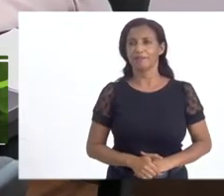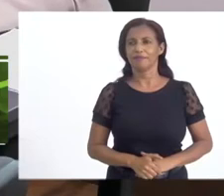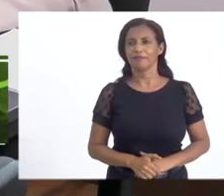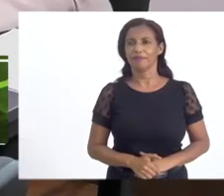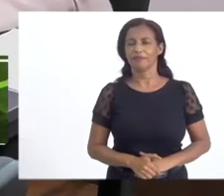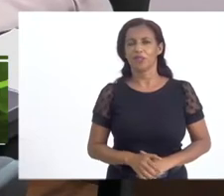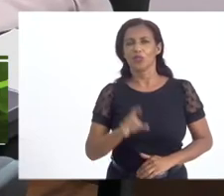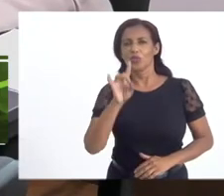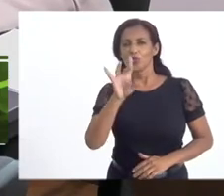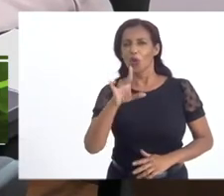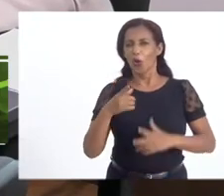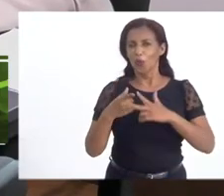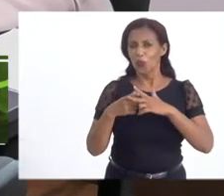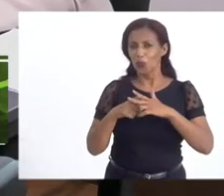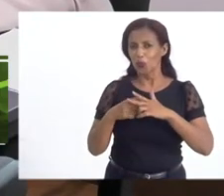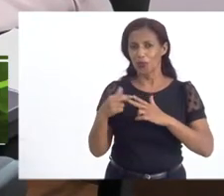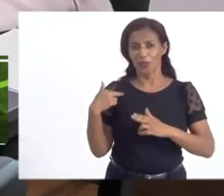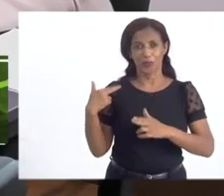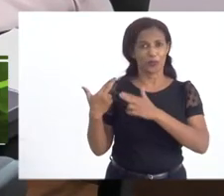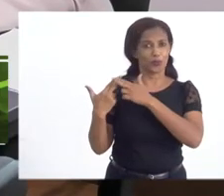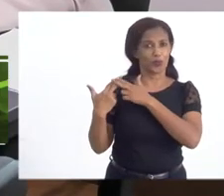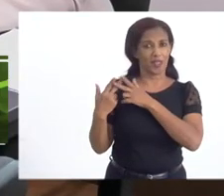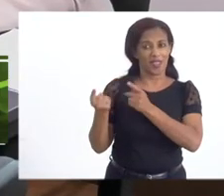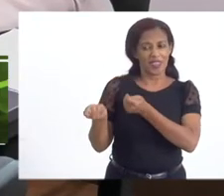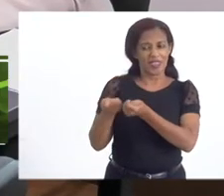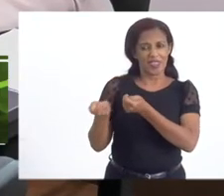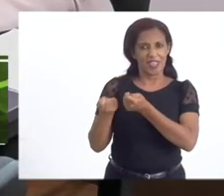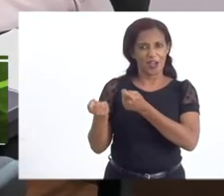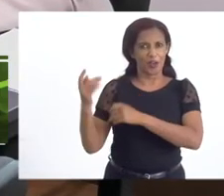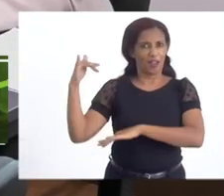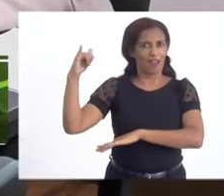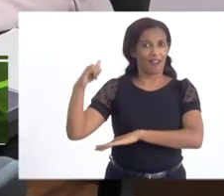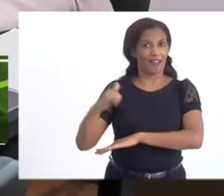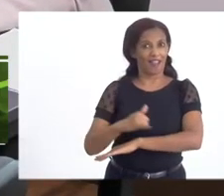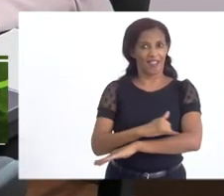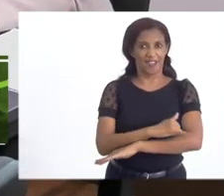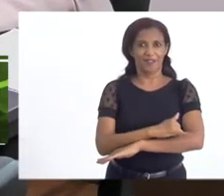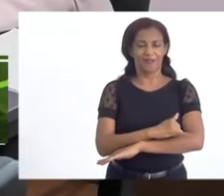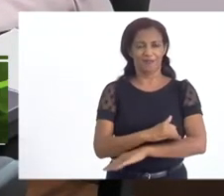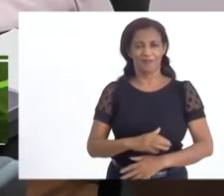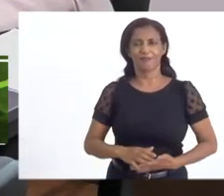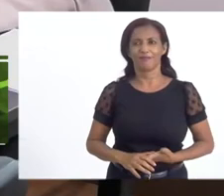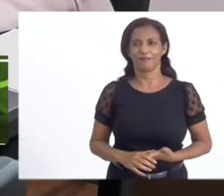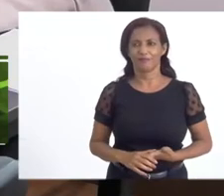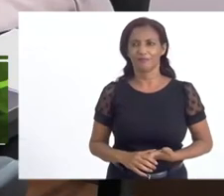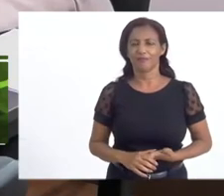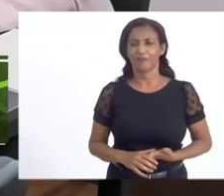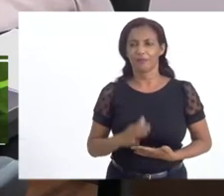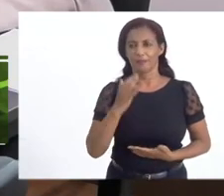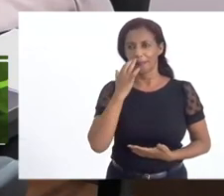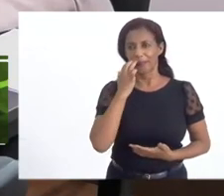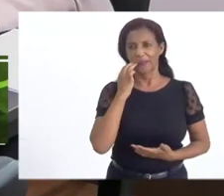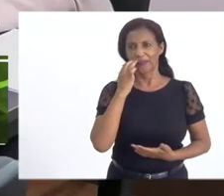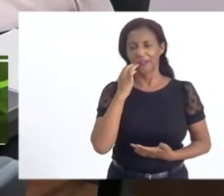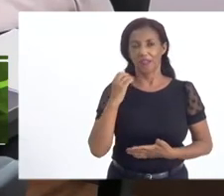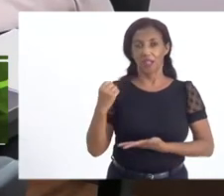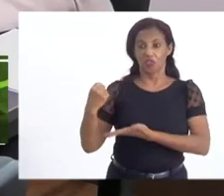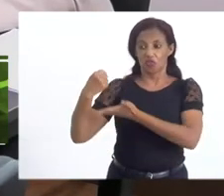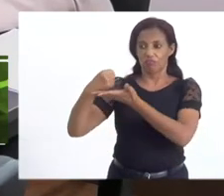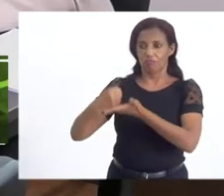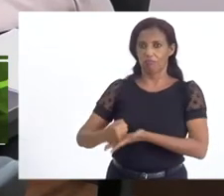uma correção aqui, sou responsável pelos negócios aéreos do aeroporto, movimento de carga,